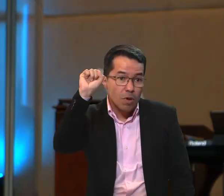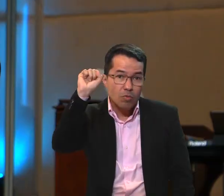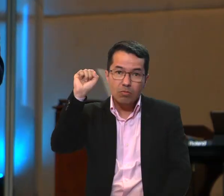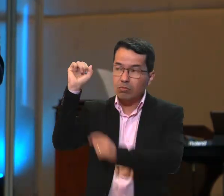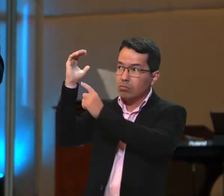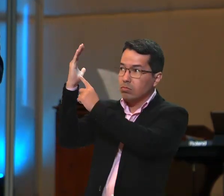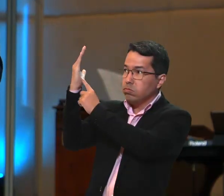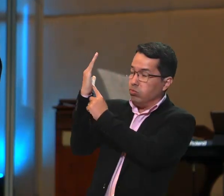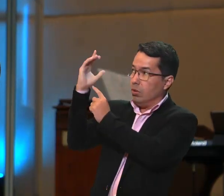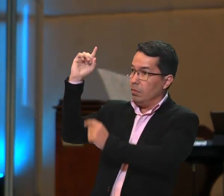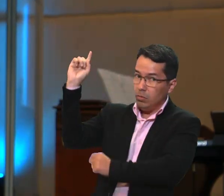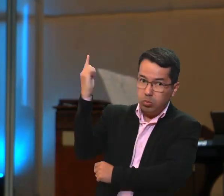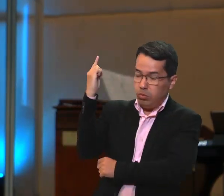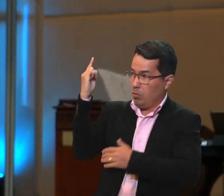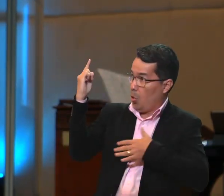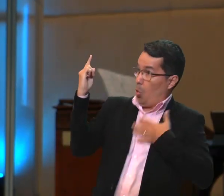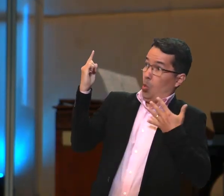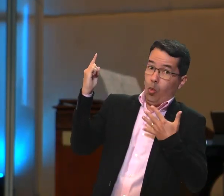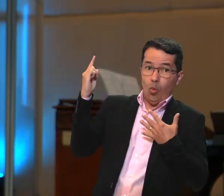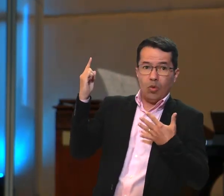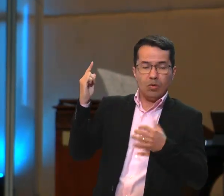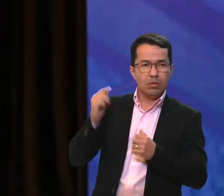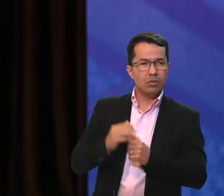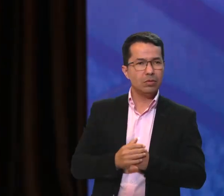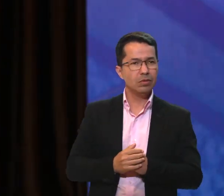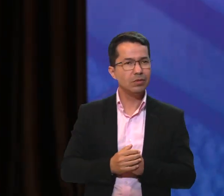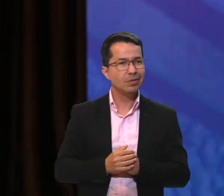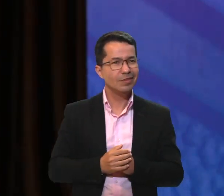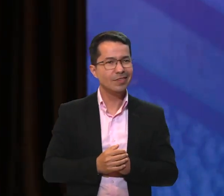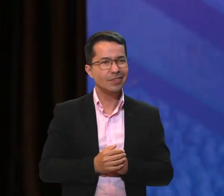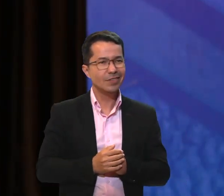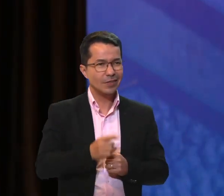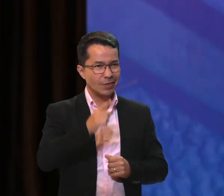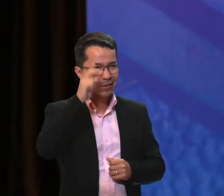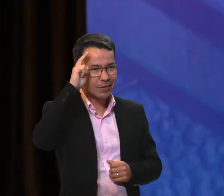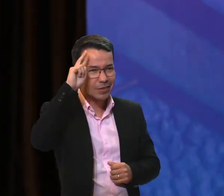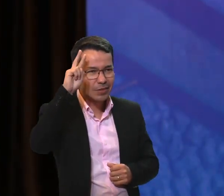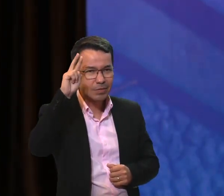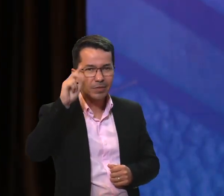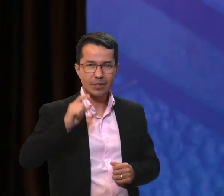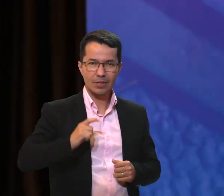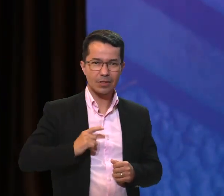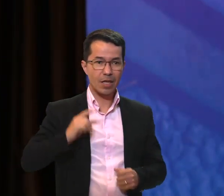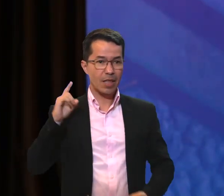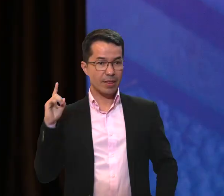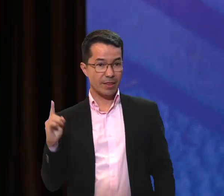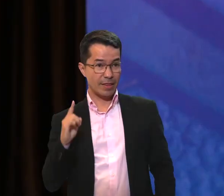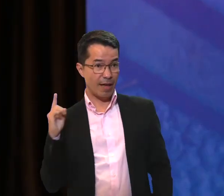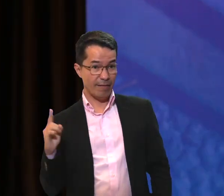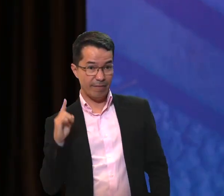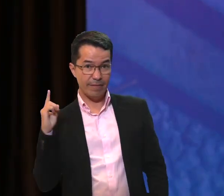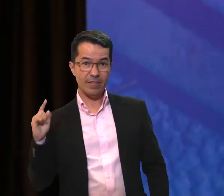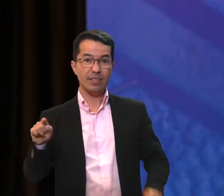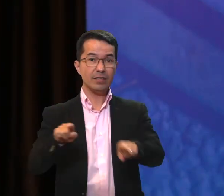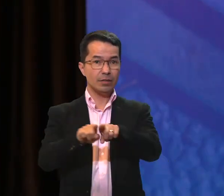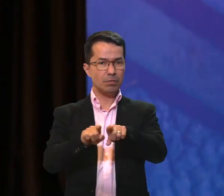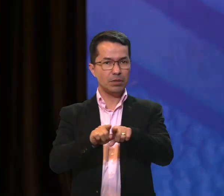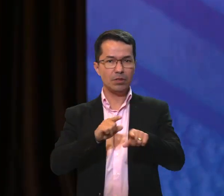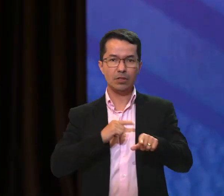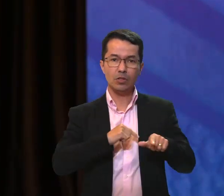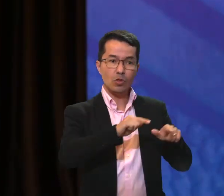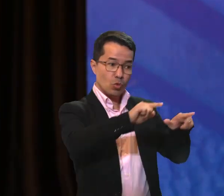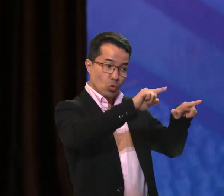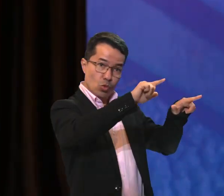vem, Davi está ali, o Senhor aparece para Davi, na eira de Araúna, por isso o